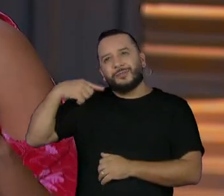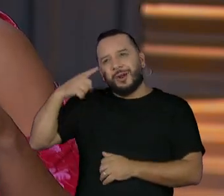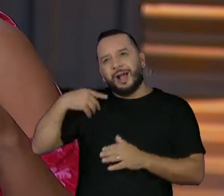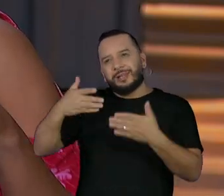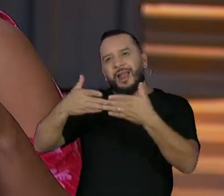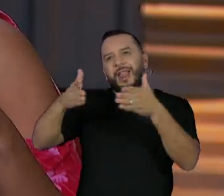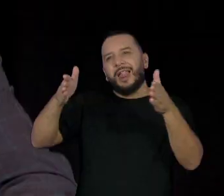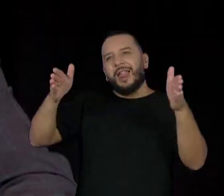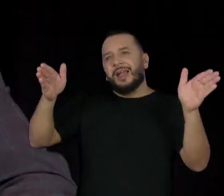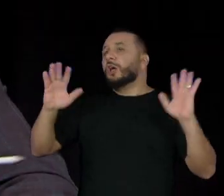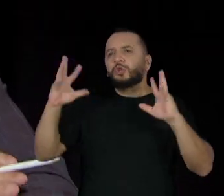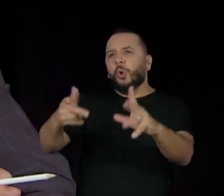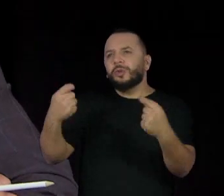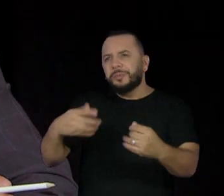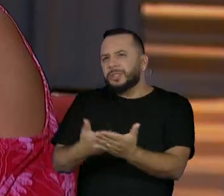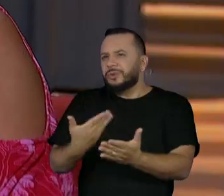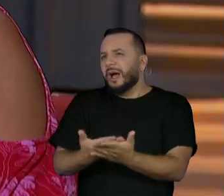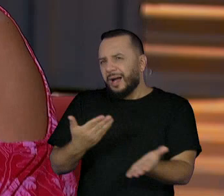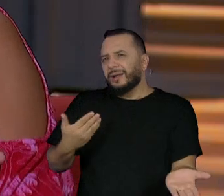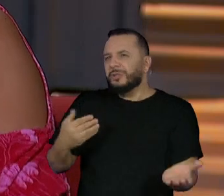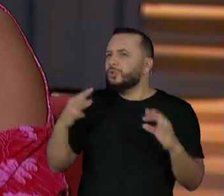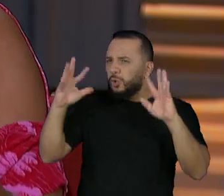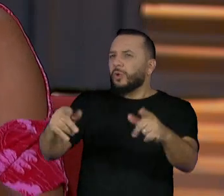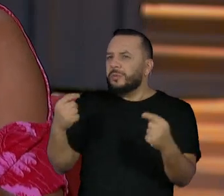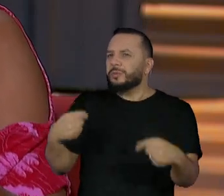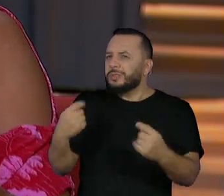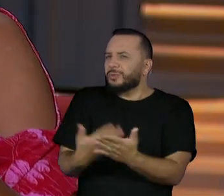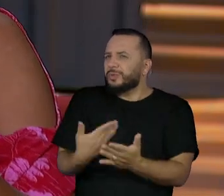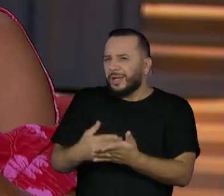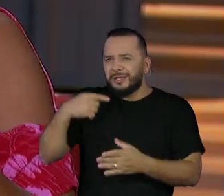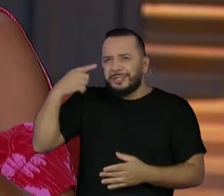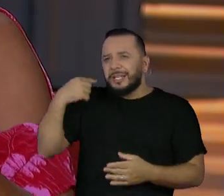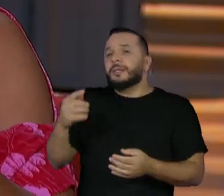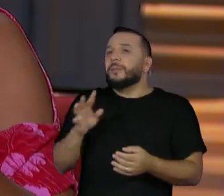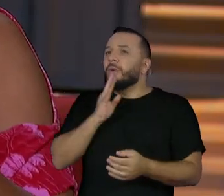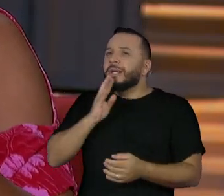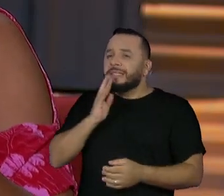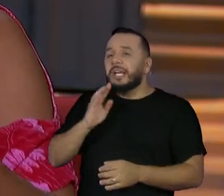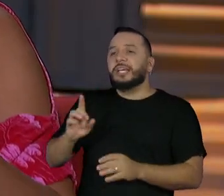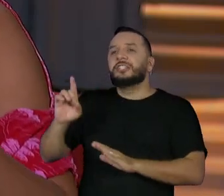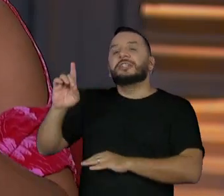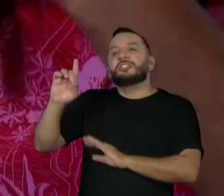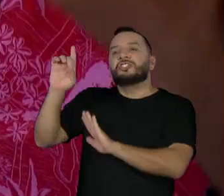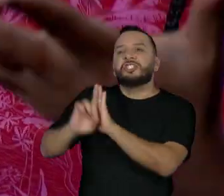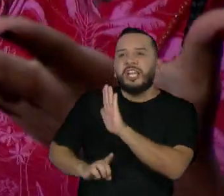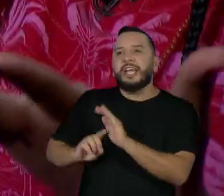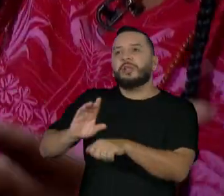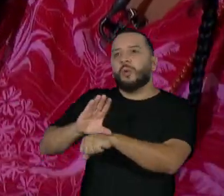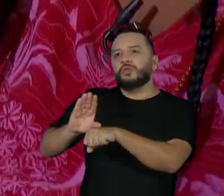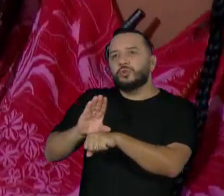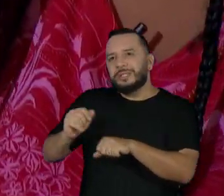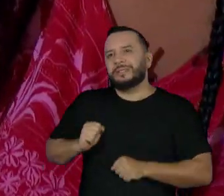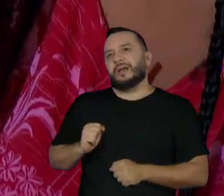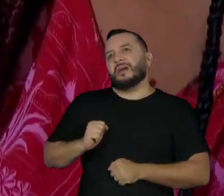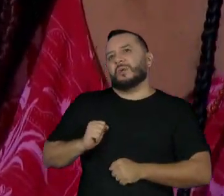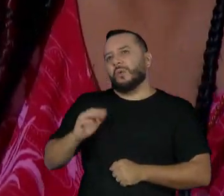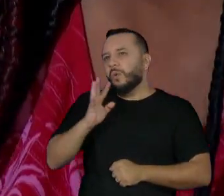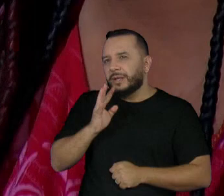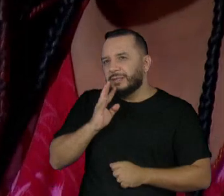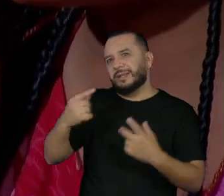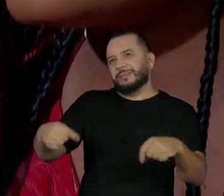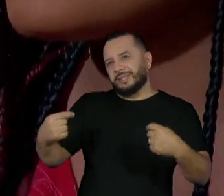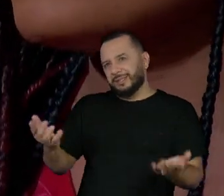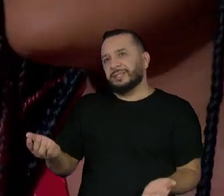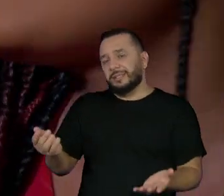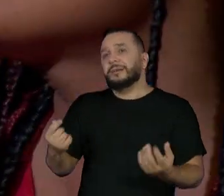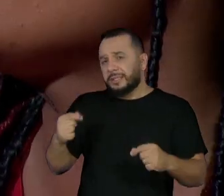devia fazer. Porque todo mundo tinha que ter acesso aos nossos direitos da Constituição. Todo mundo tinha que ter acesso a essas informações. Tinha que estar